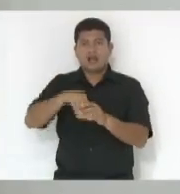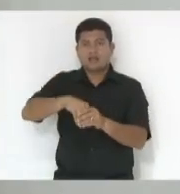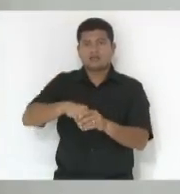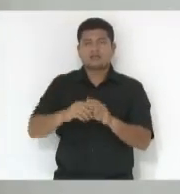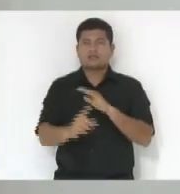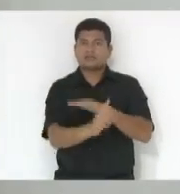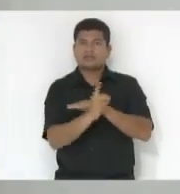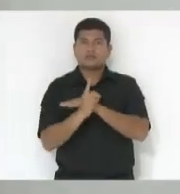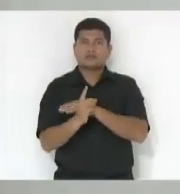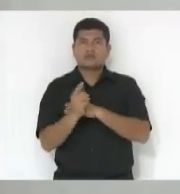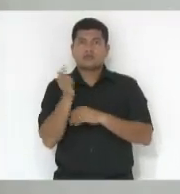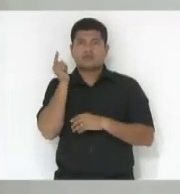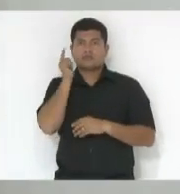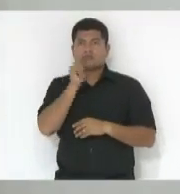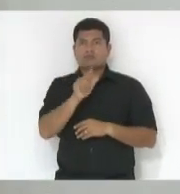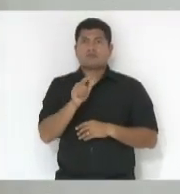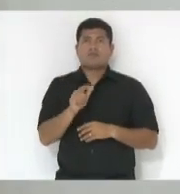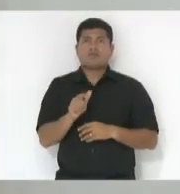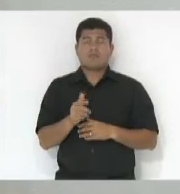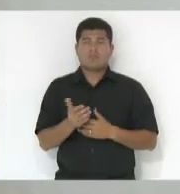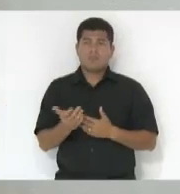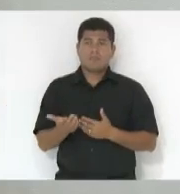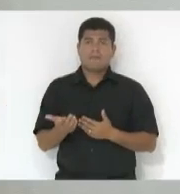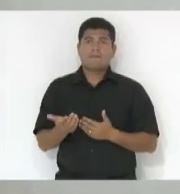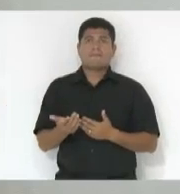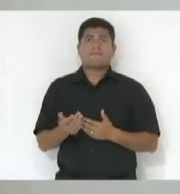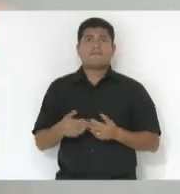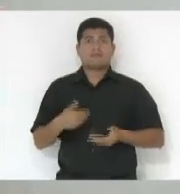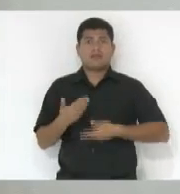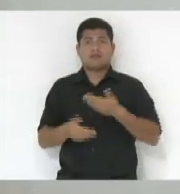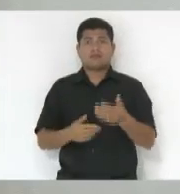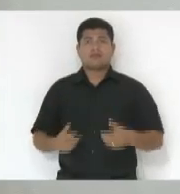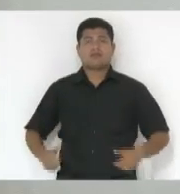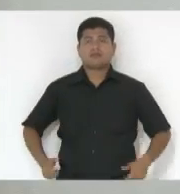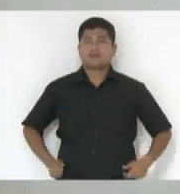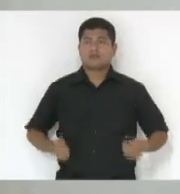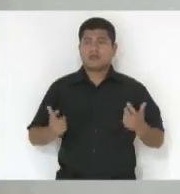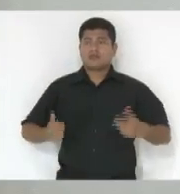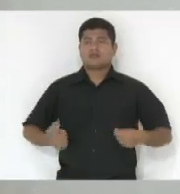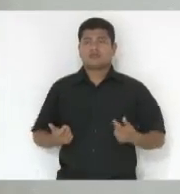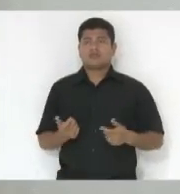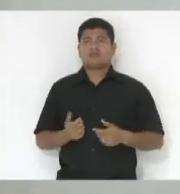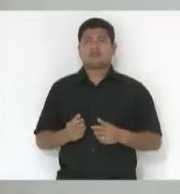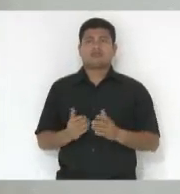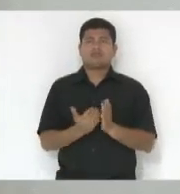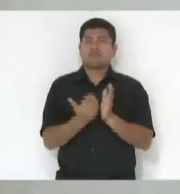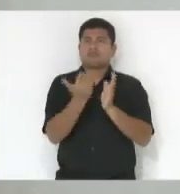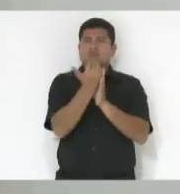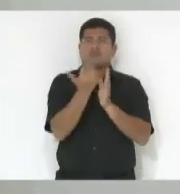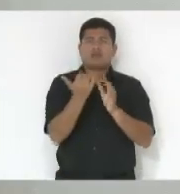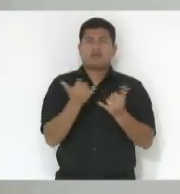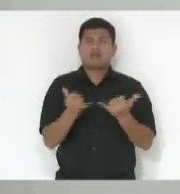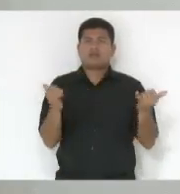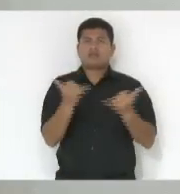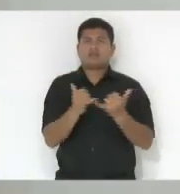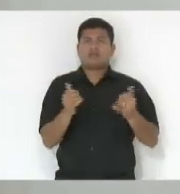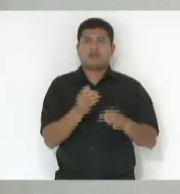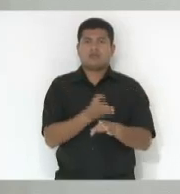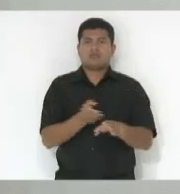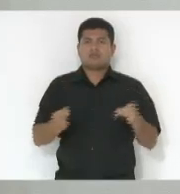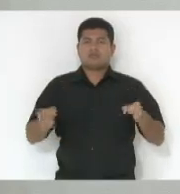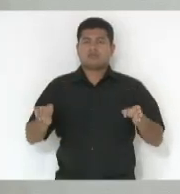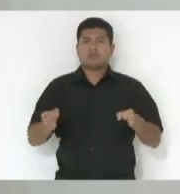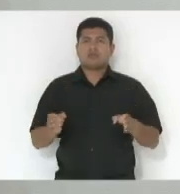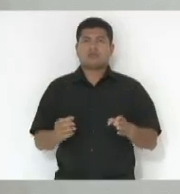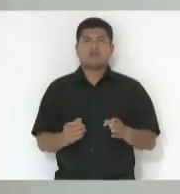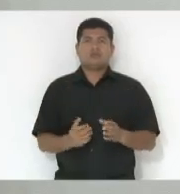energia para a rede, e ele se acredita, para depois gastar o excesso no momento em que o seu consumo superar